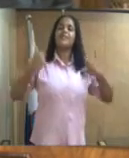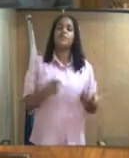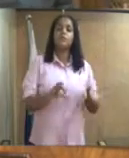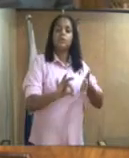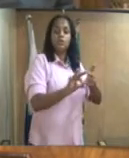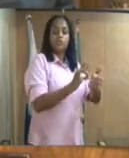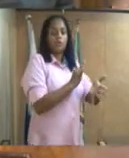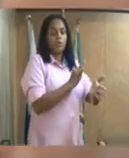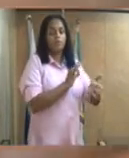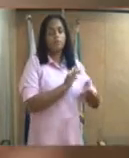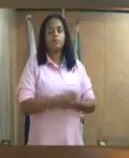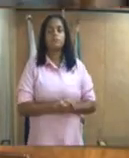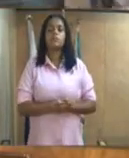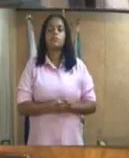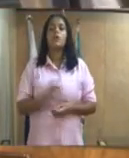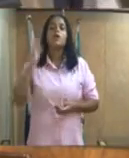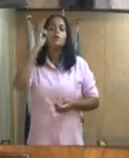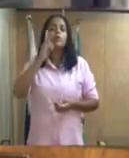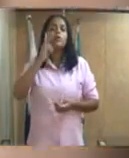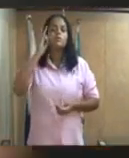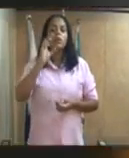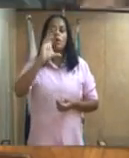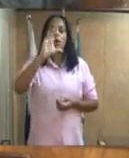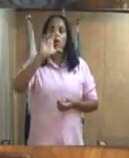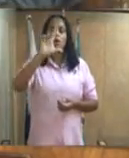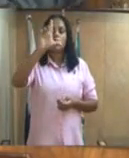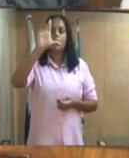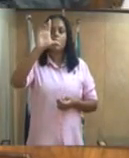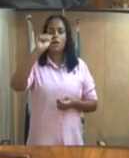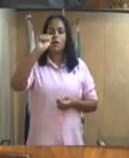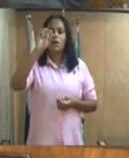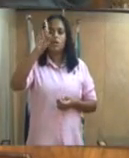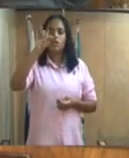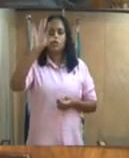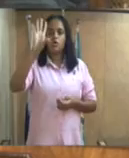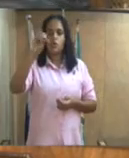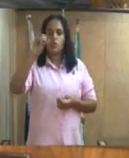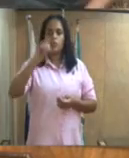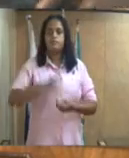inscrição, vereador Cláudio Tomás.